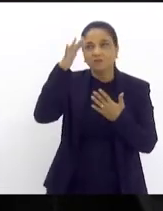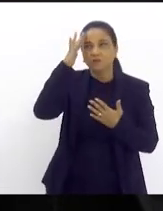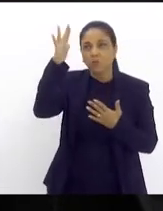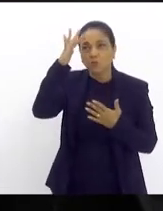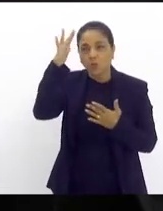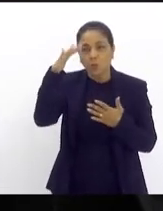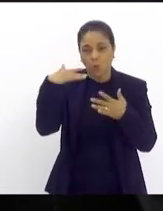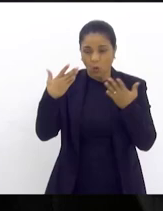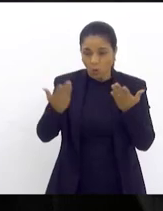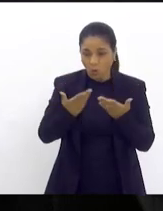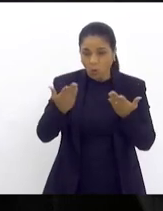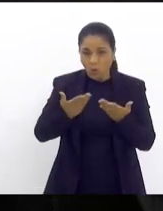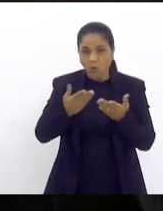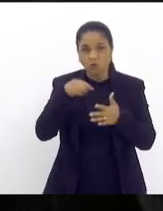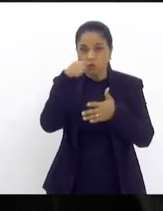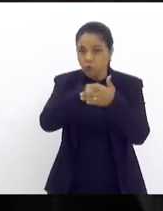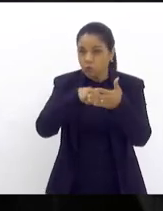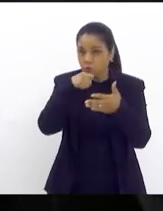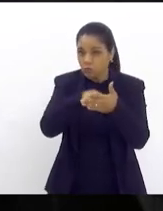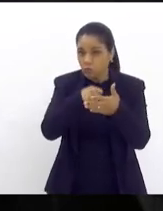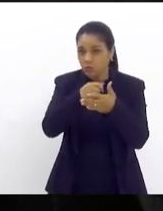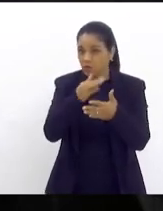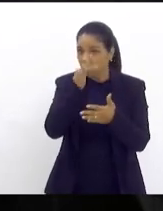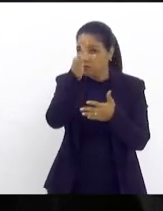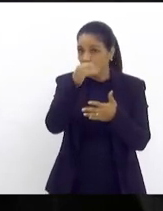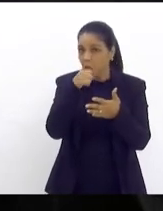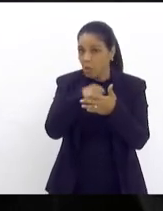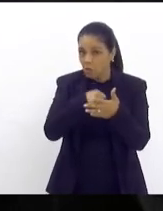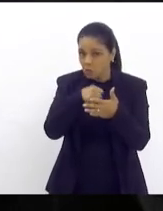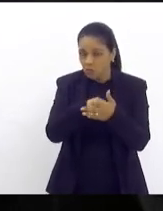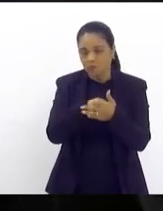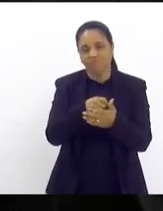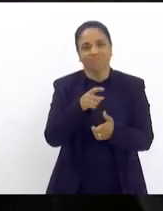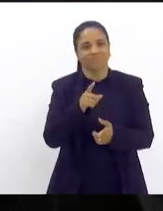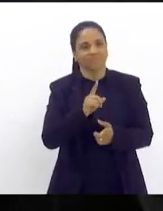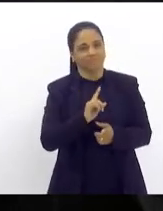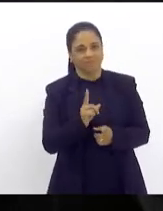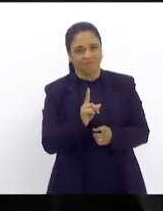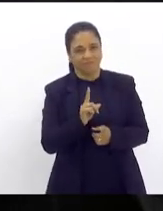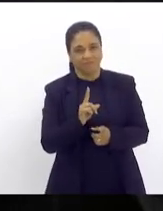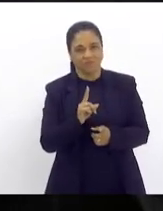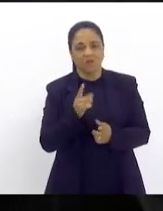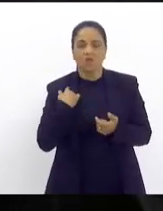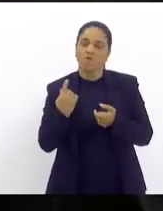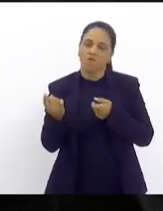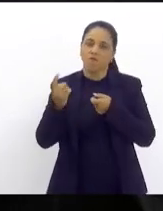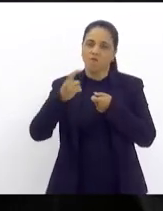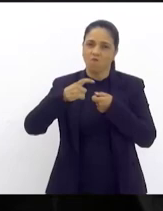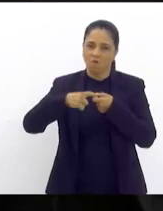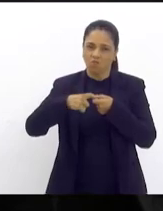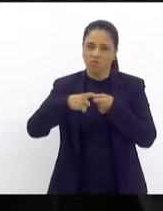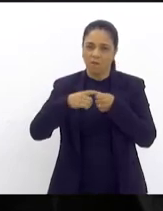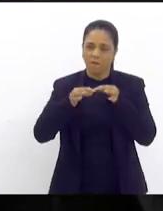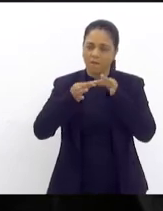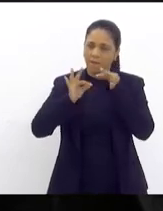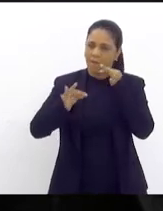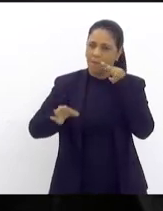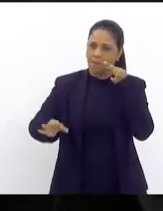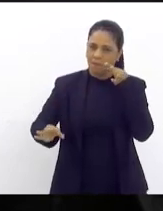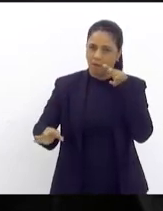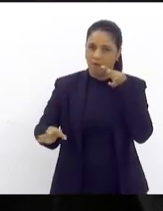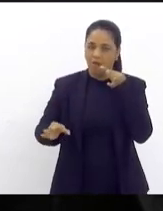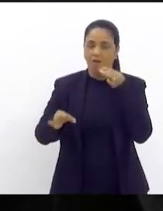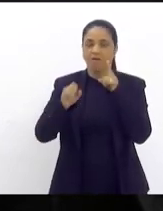luta seguramente que não mas Voltaremos para não me alongar a esse capítulo